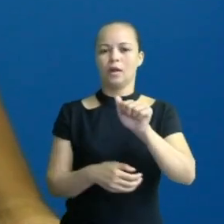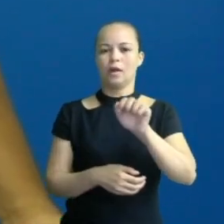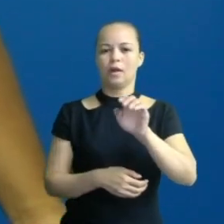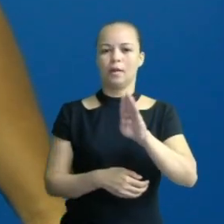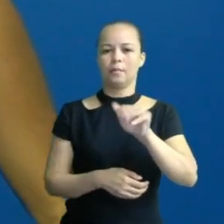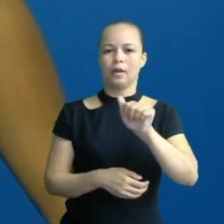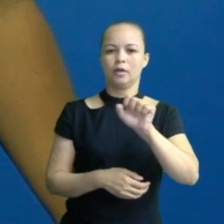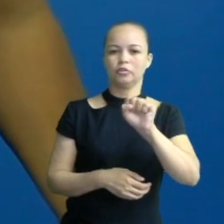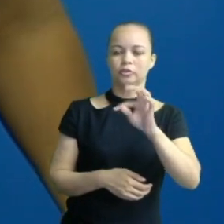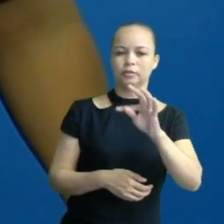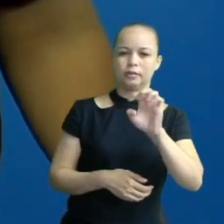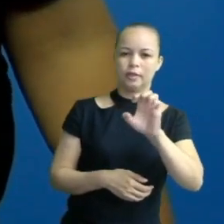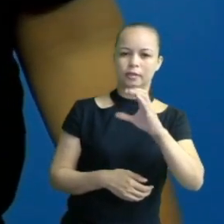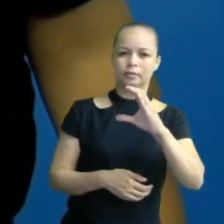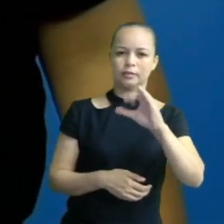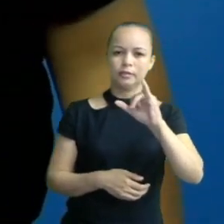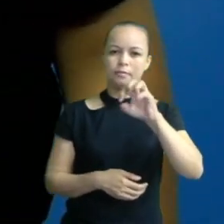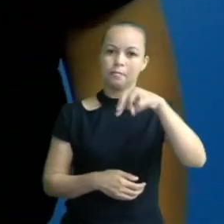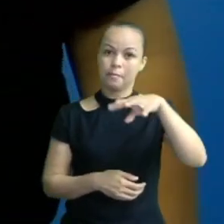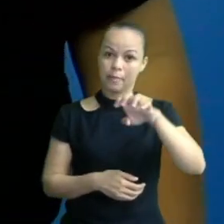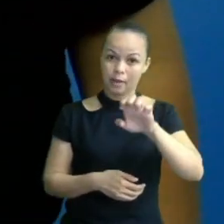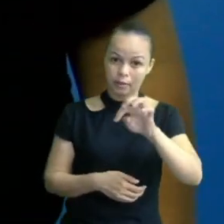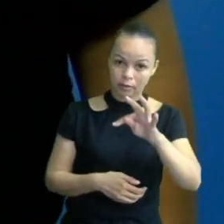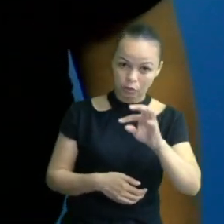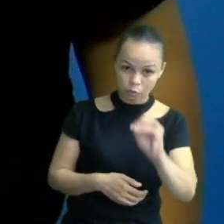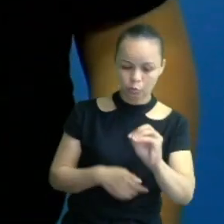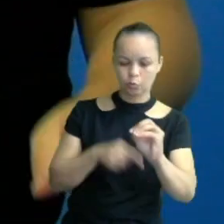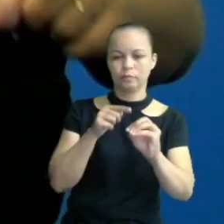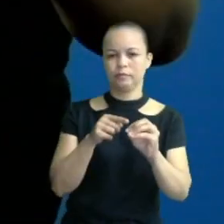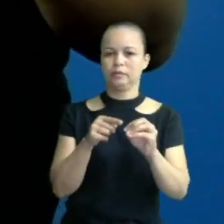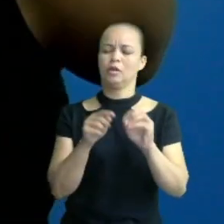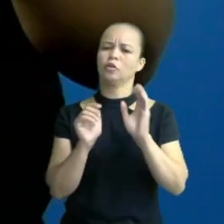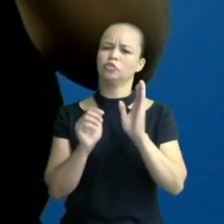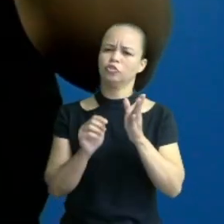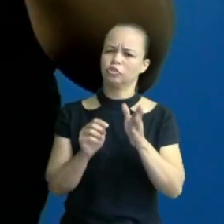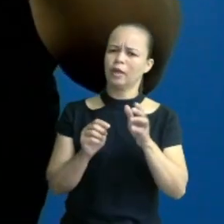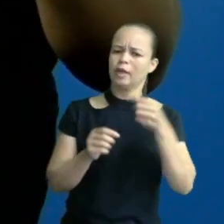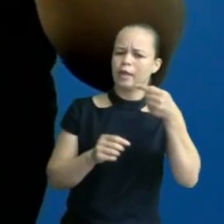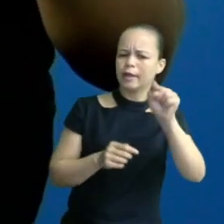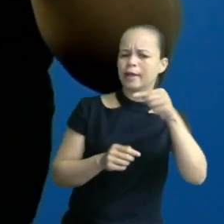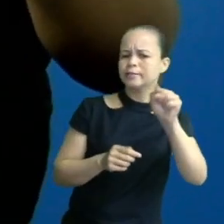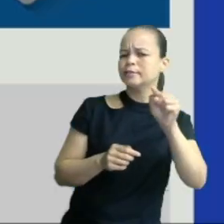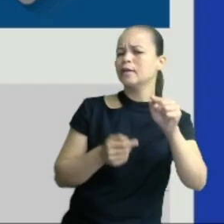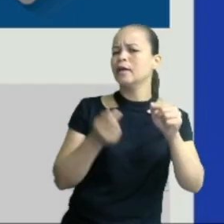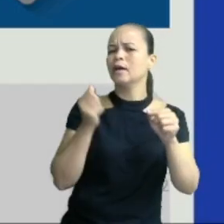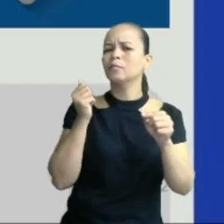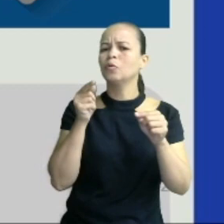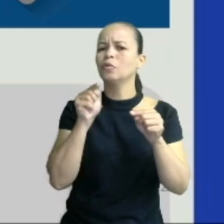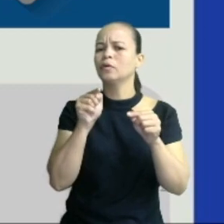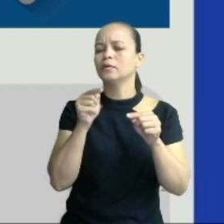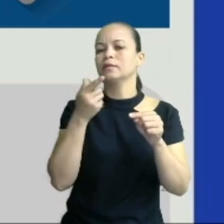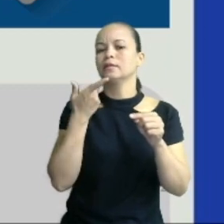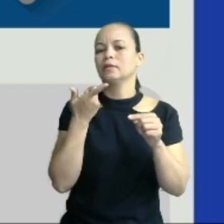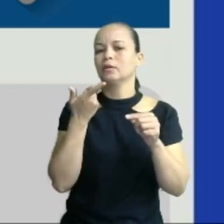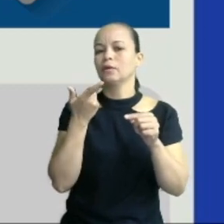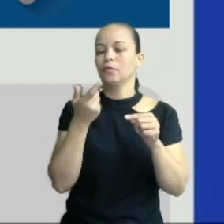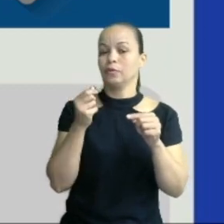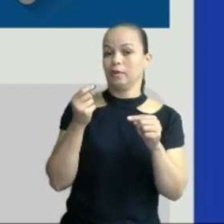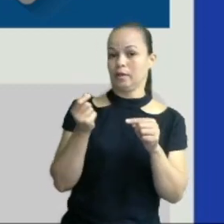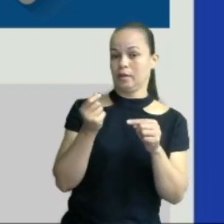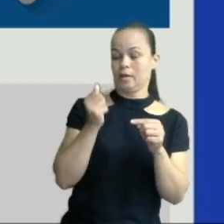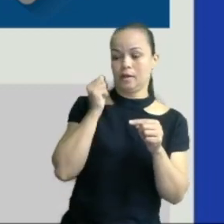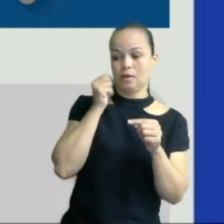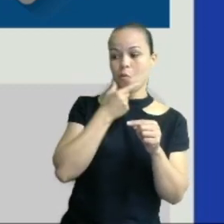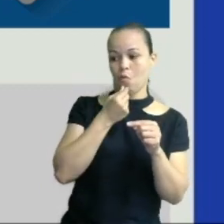a crase está numa palavra masculina, mas olhe que existe uma palavra feminina implícita. E